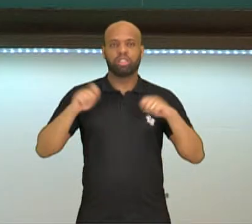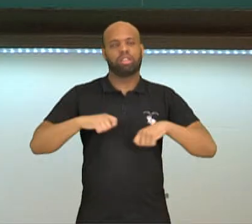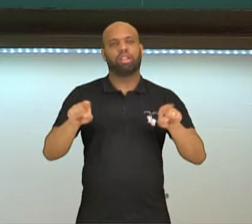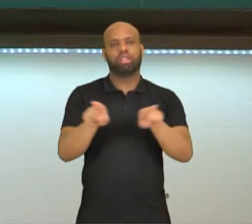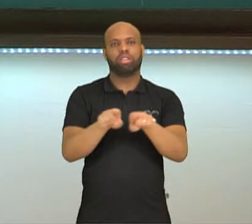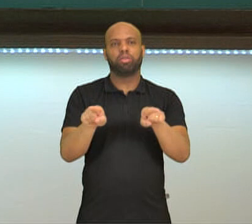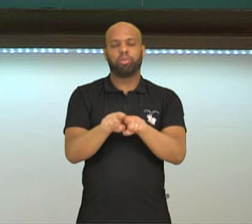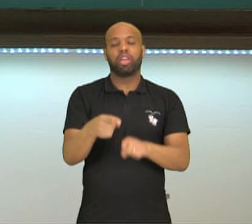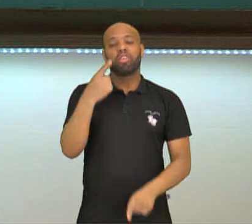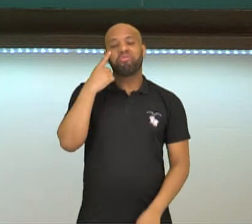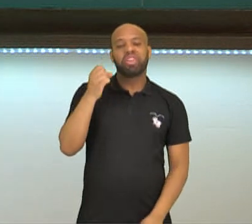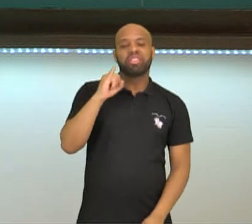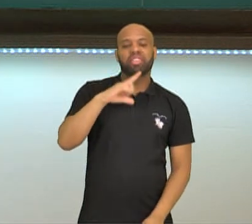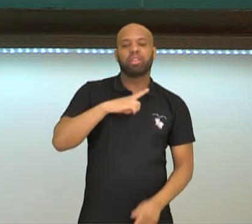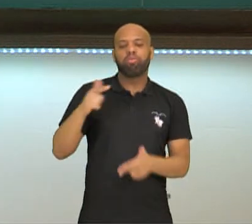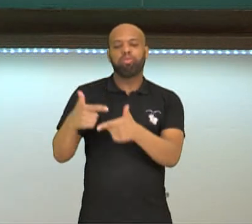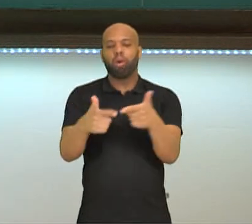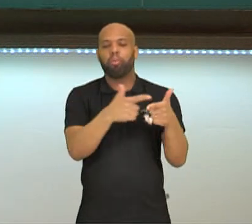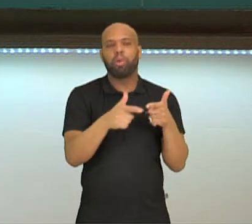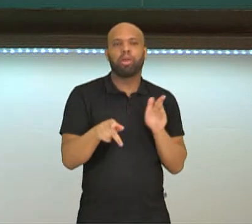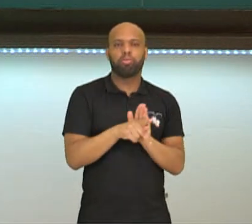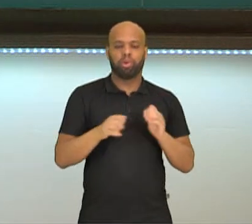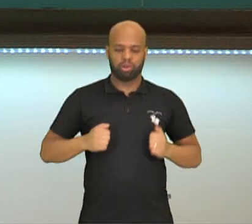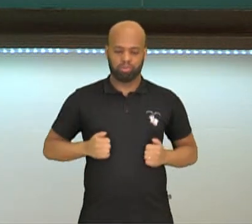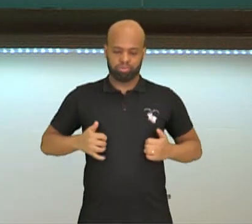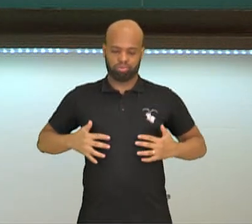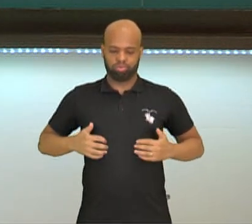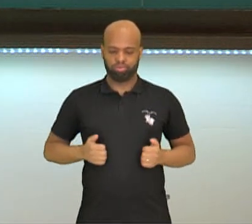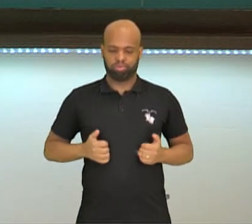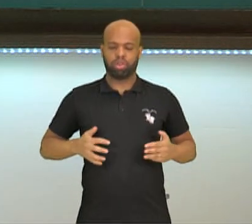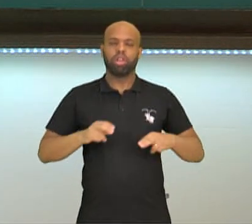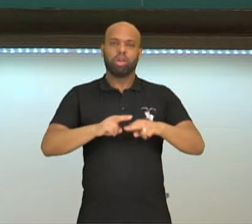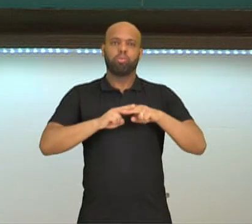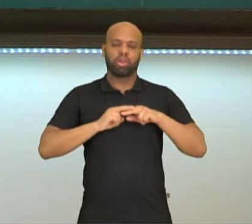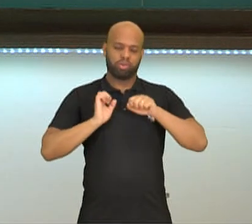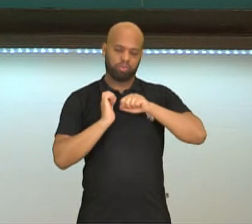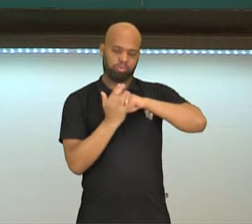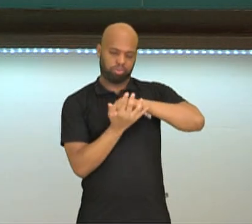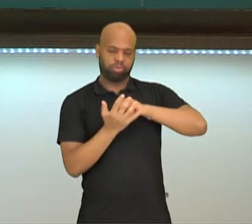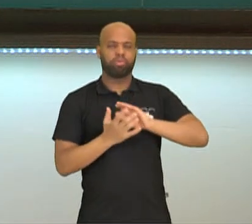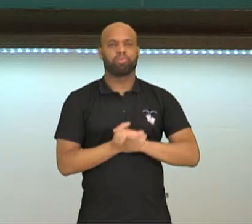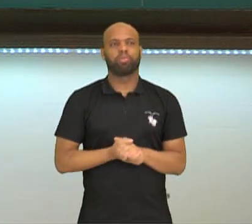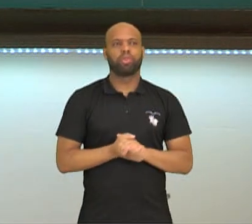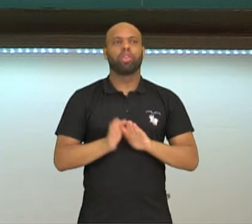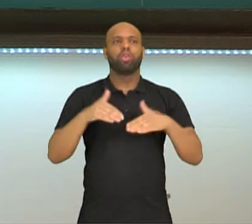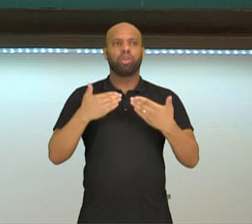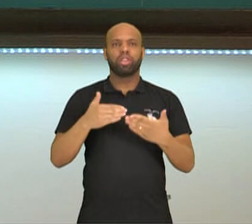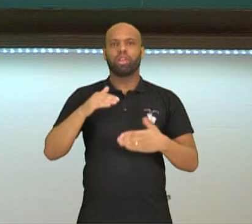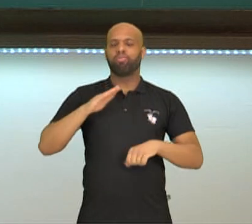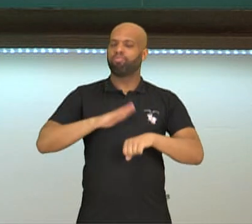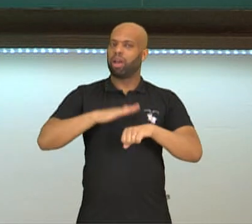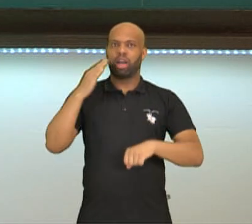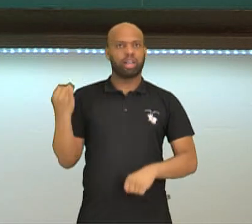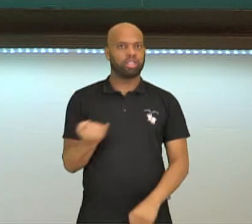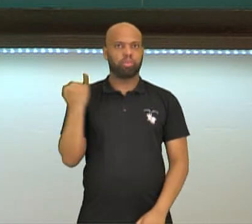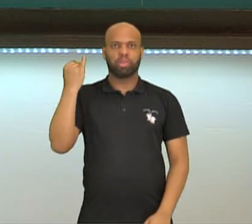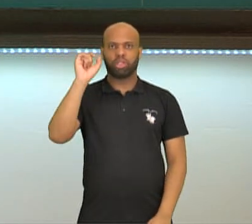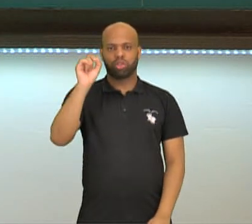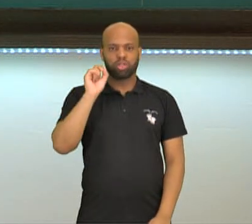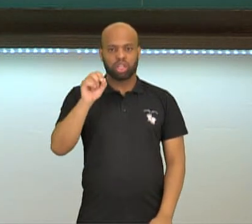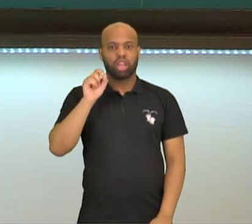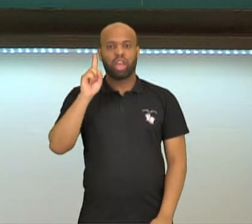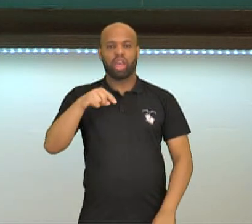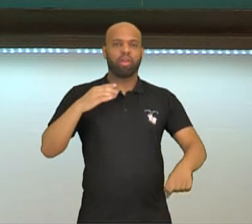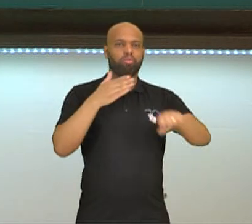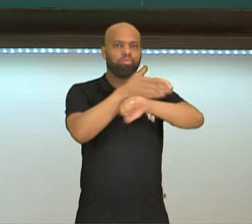identificar lesões, né, pulmonares causadas pela Covid-19. Então, o mais importante é sempre consultar